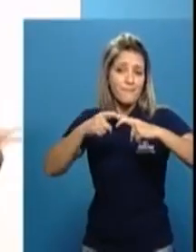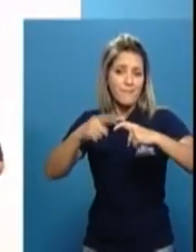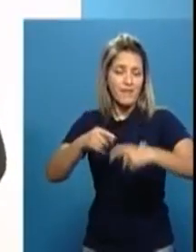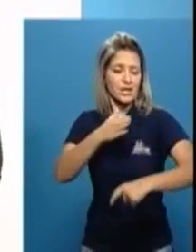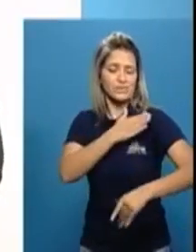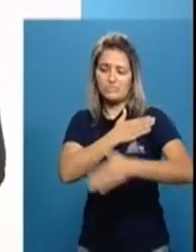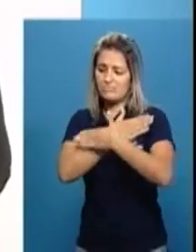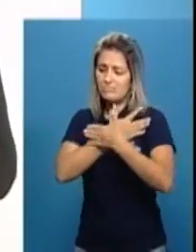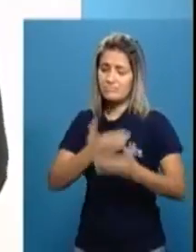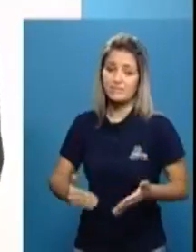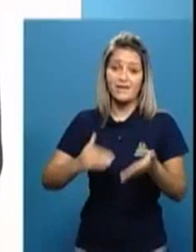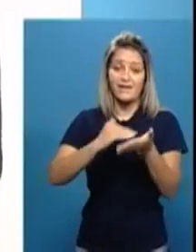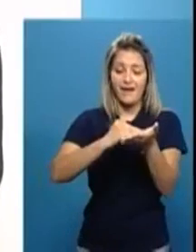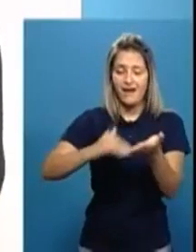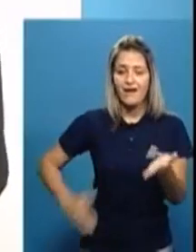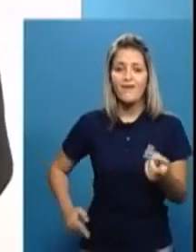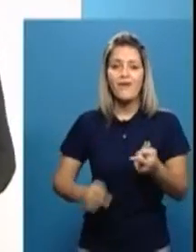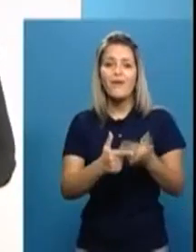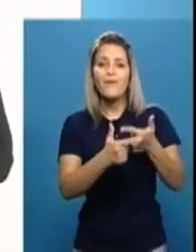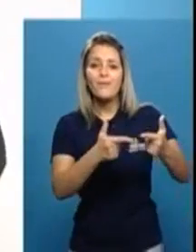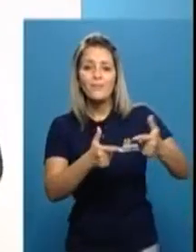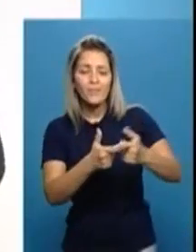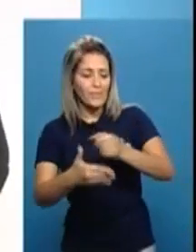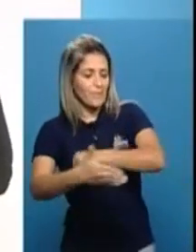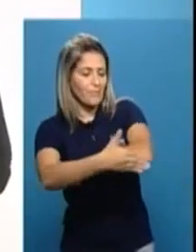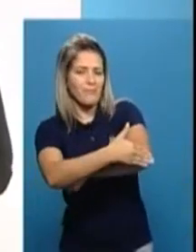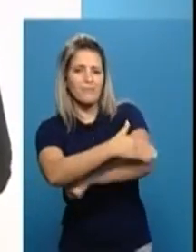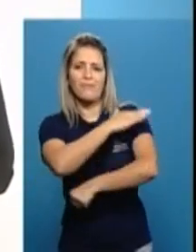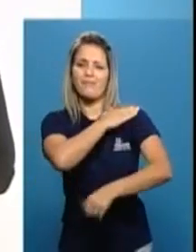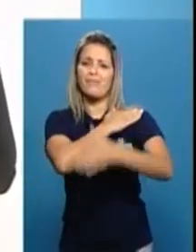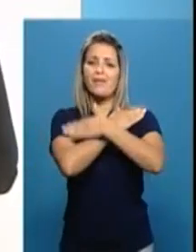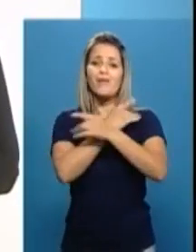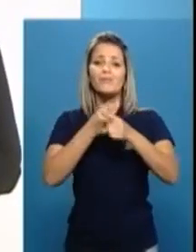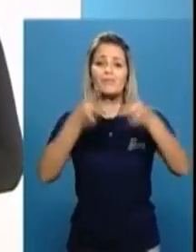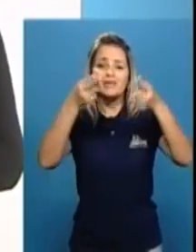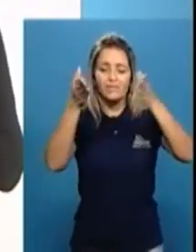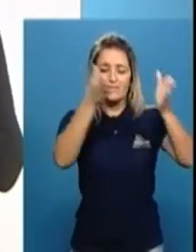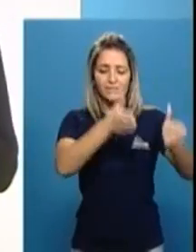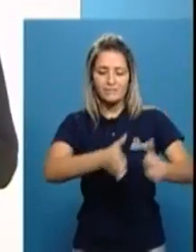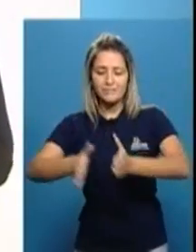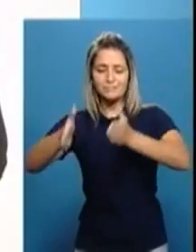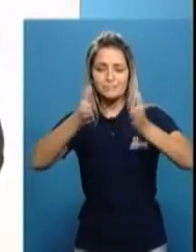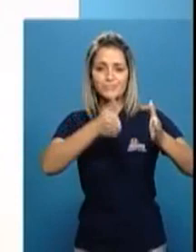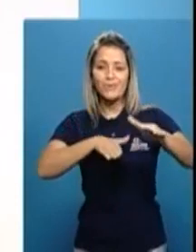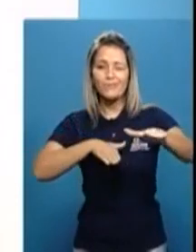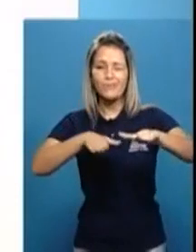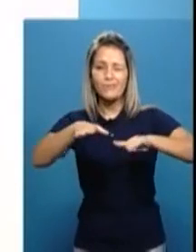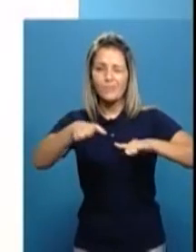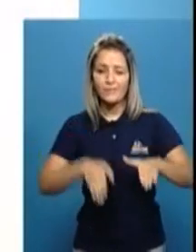né? Decorrente de problemas de articulações, lesões por esforço repetitivo. Também falta